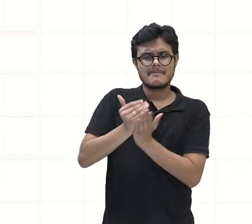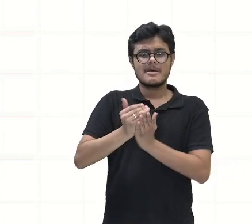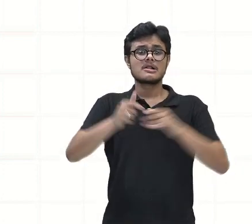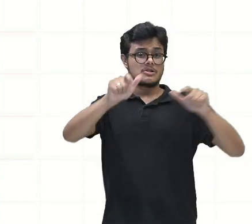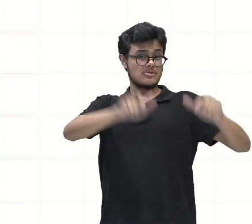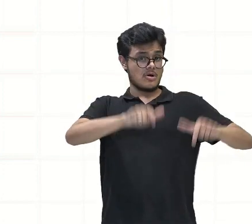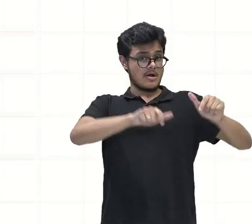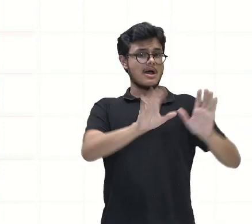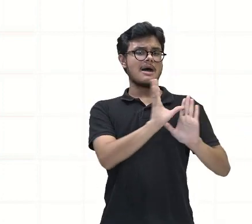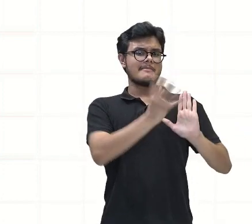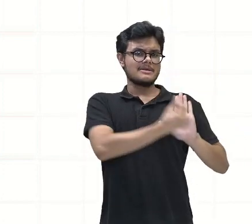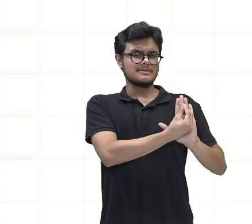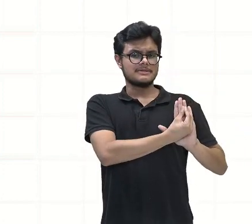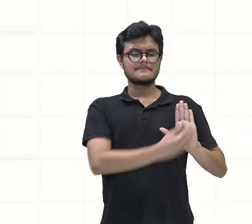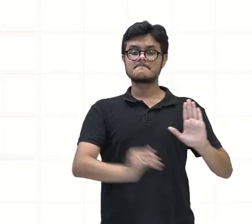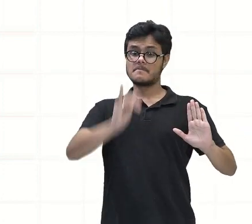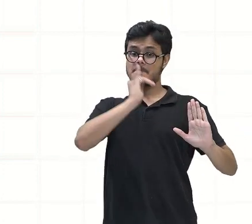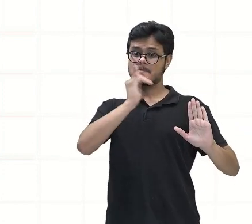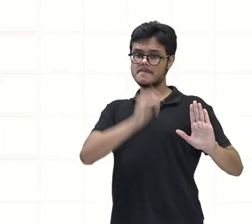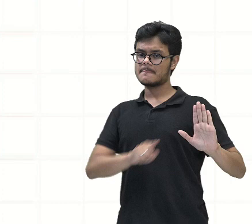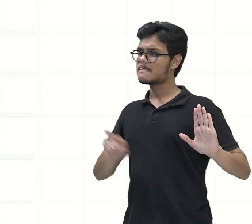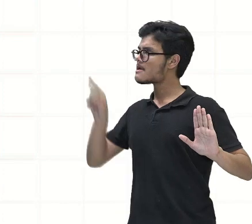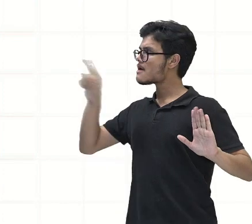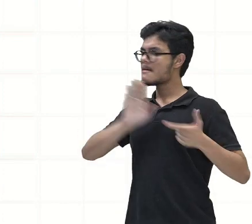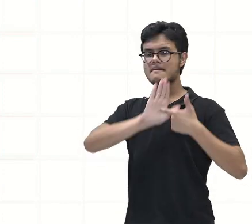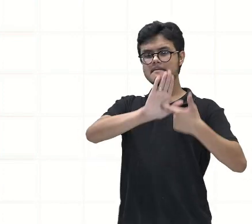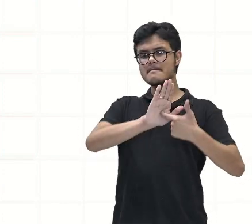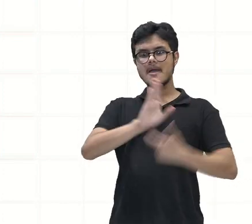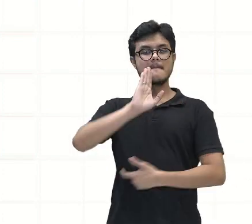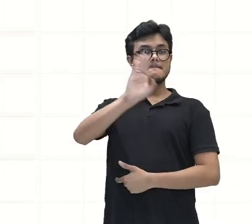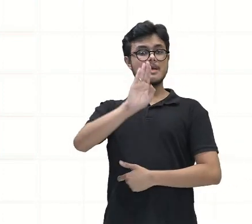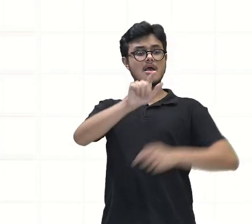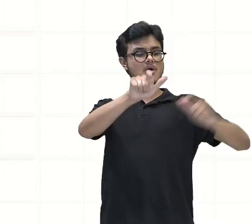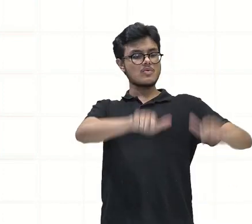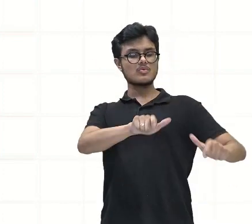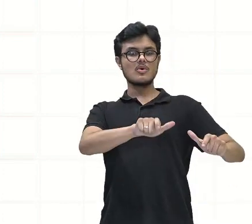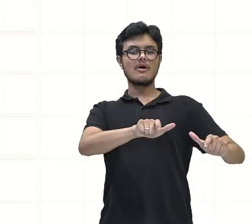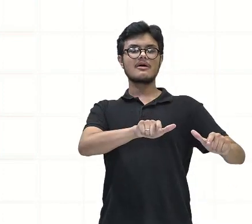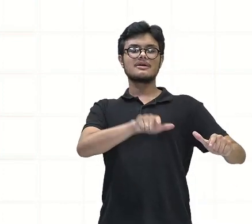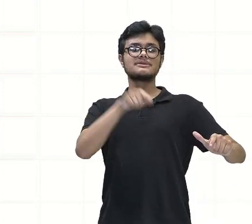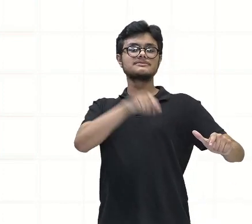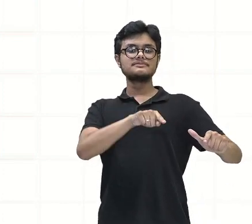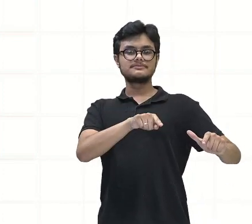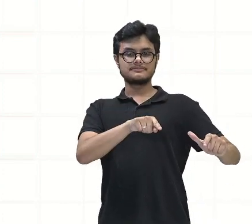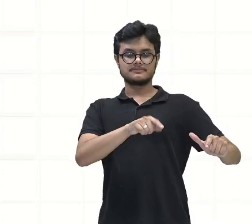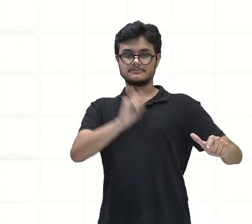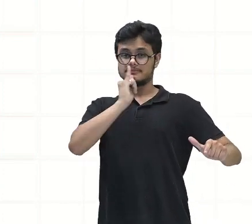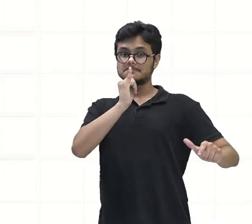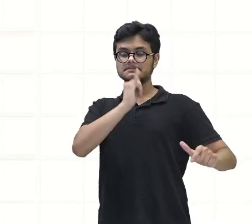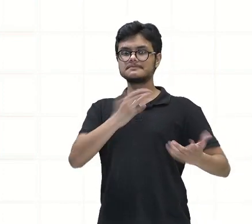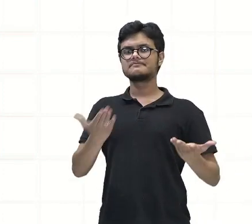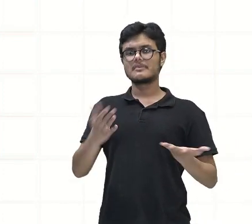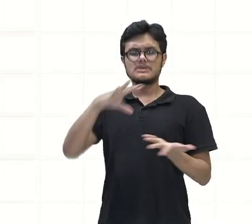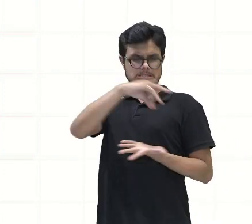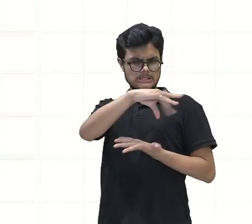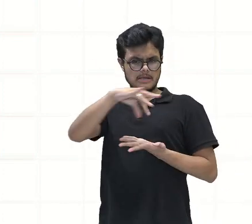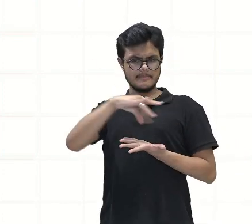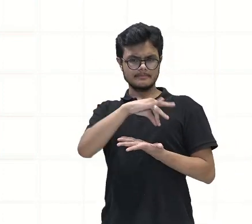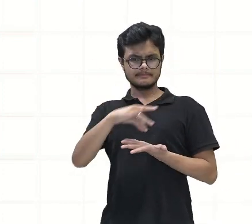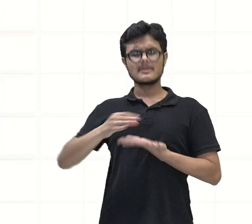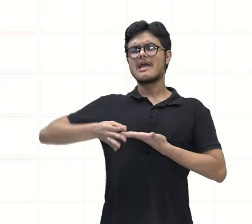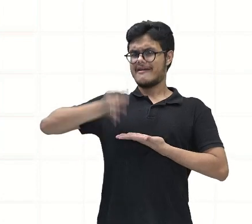da Amazônia e aí a gente tá dando destaque pro pra produção de café em grãos como a gente pode